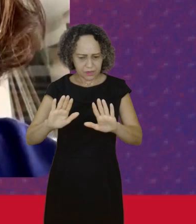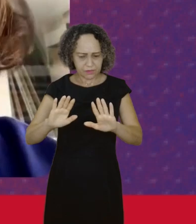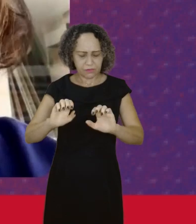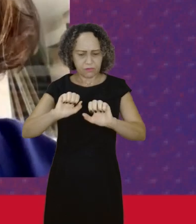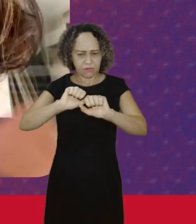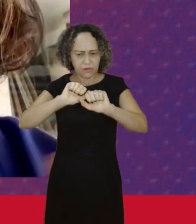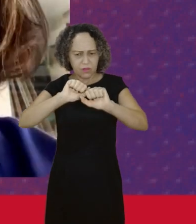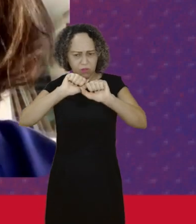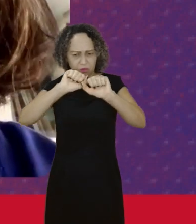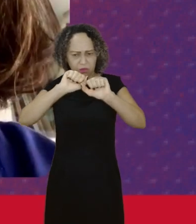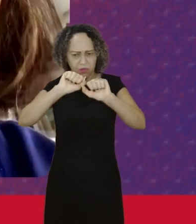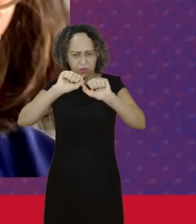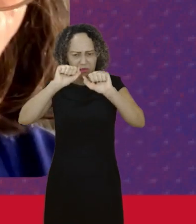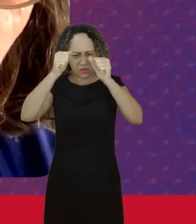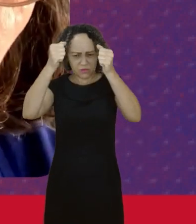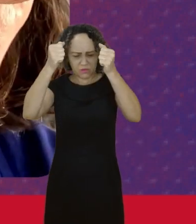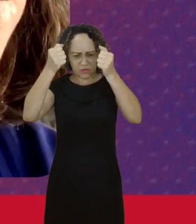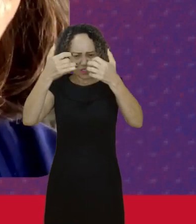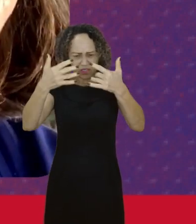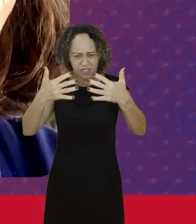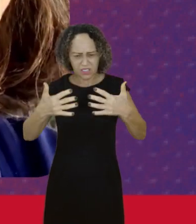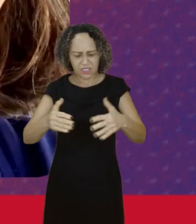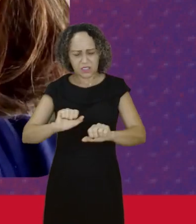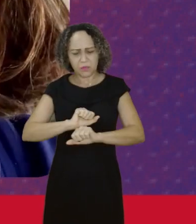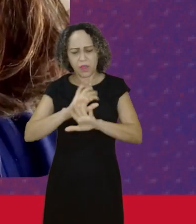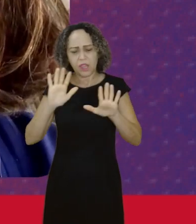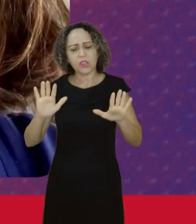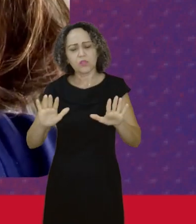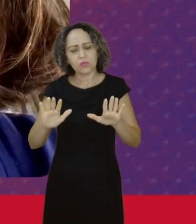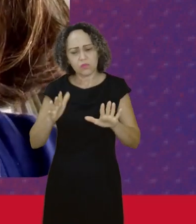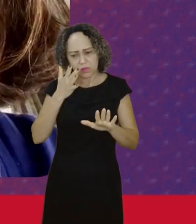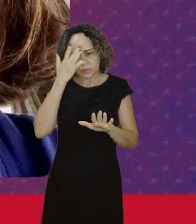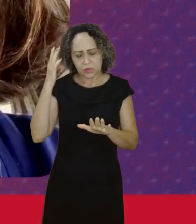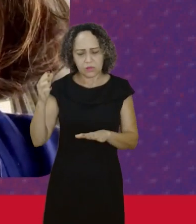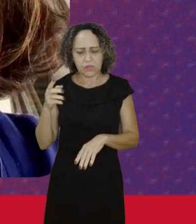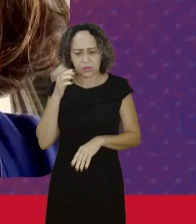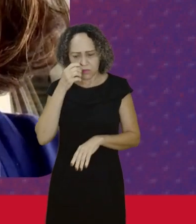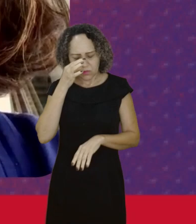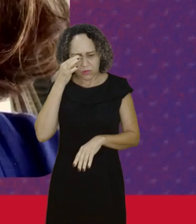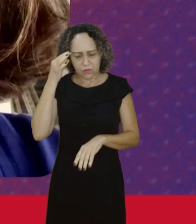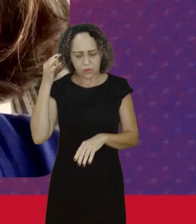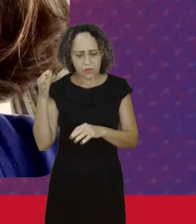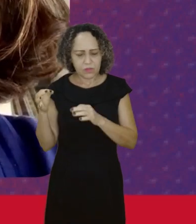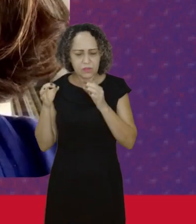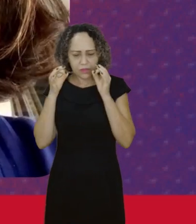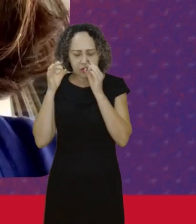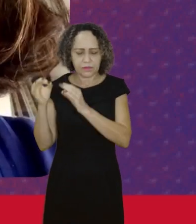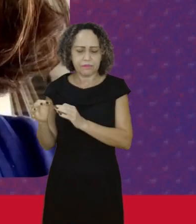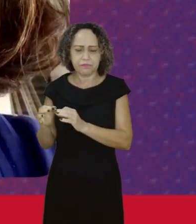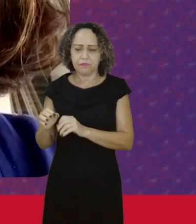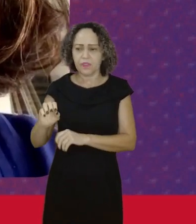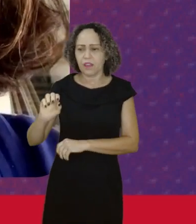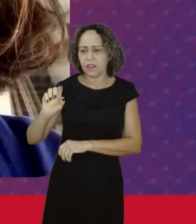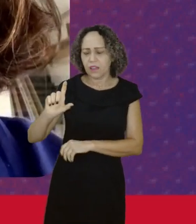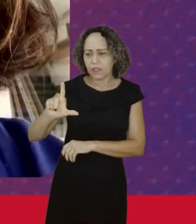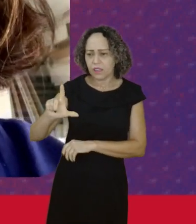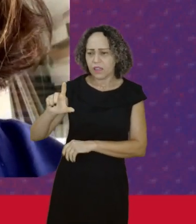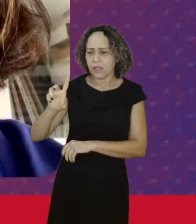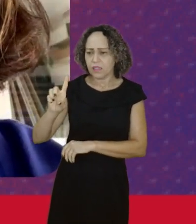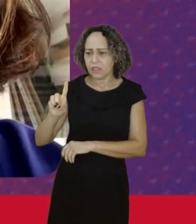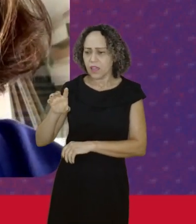não confundir as pessoas que estão nos ouvindo e nos assistindo. A Lei de Diretrizes e Bases foi aprovada